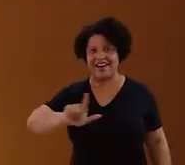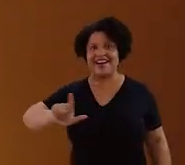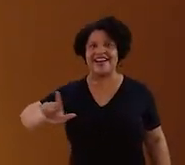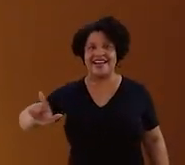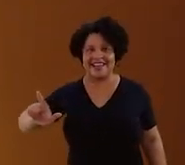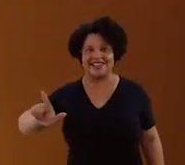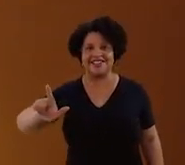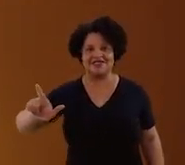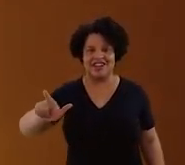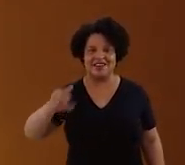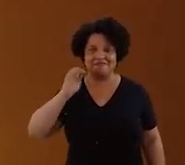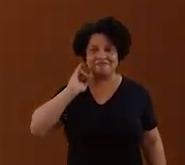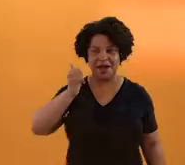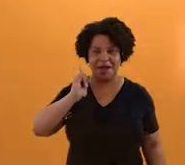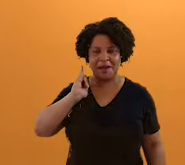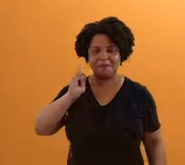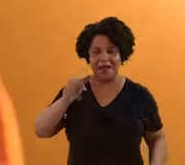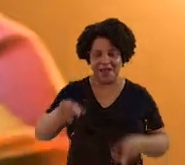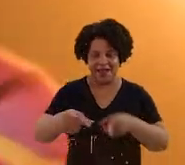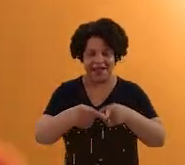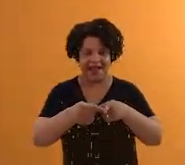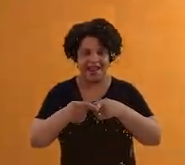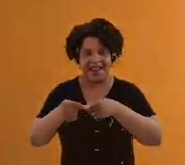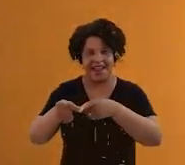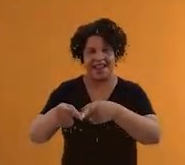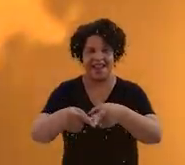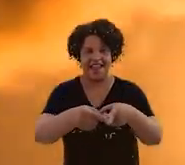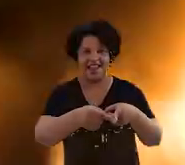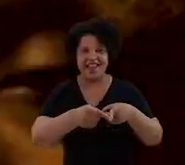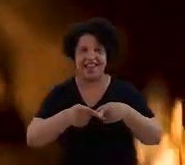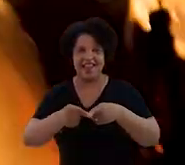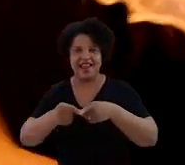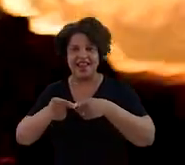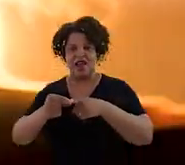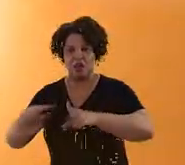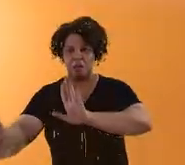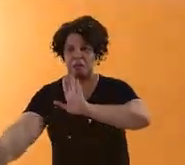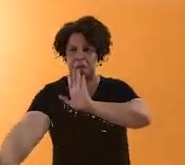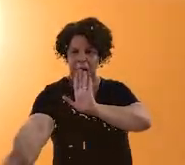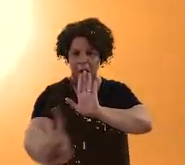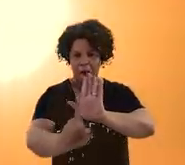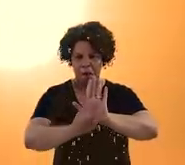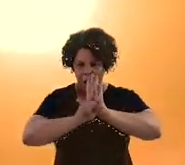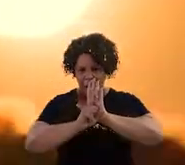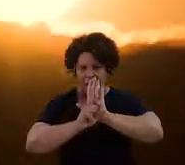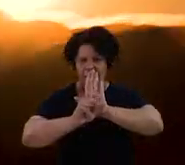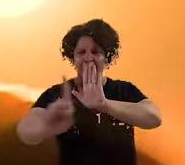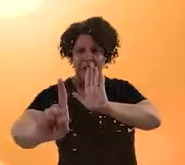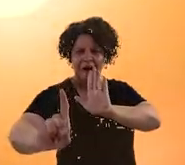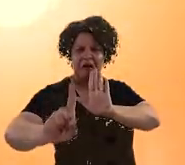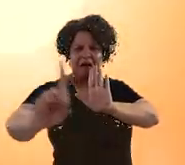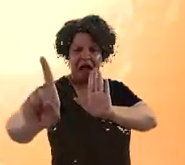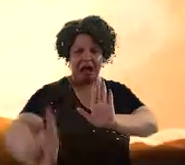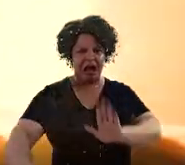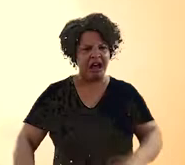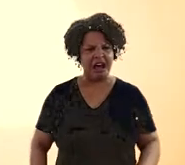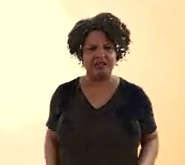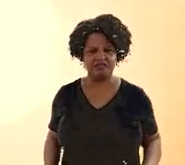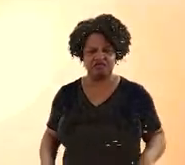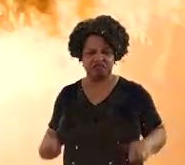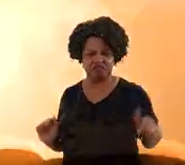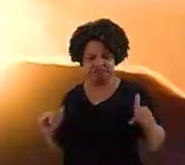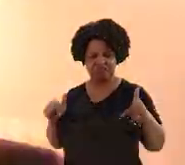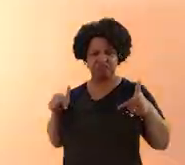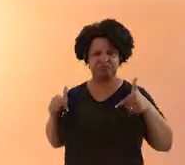É a cronista do morro. Não bata de frente, desgraça. Não bata de frente, desgraça. Meu bonde